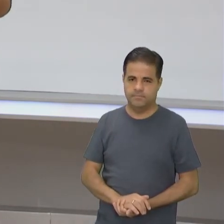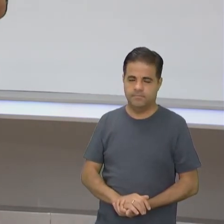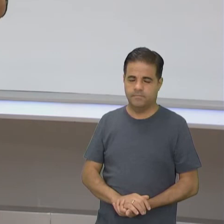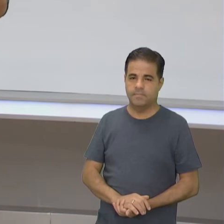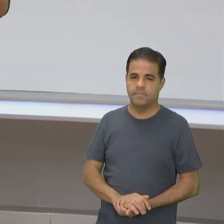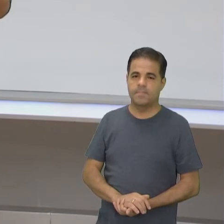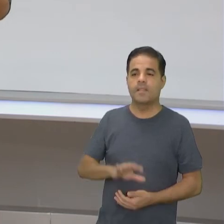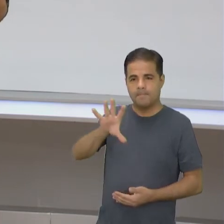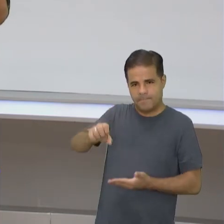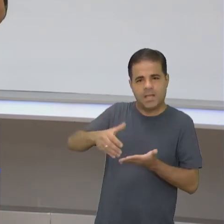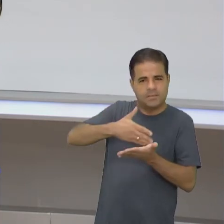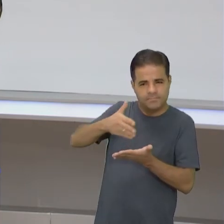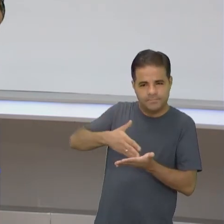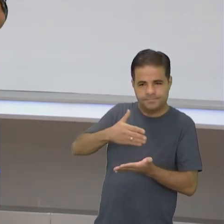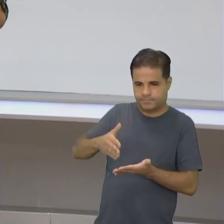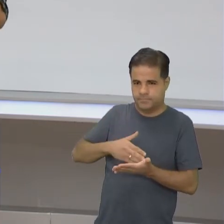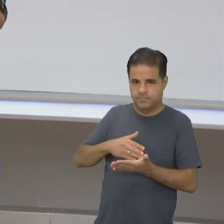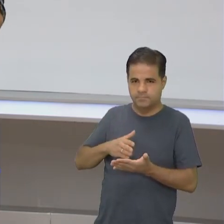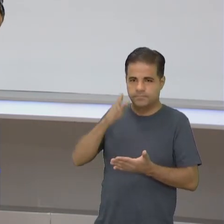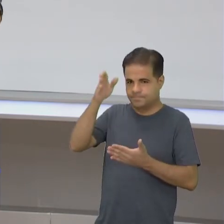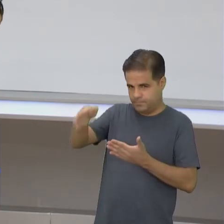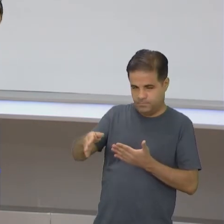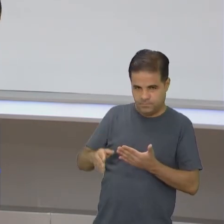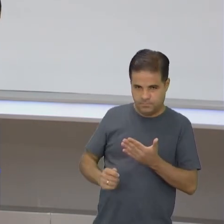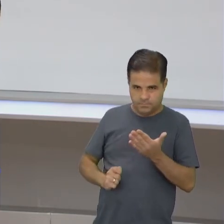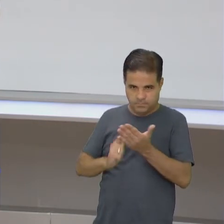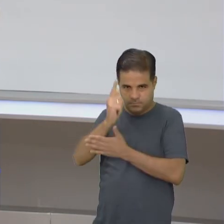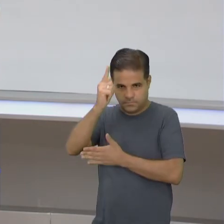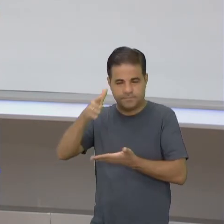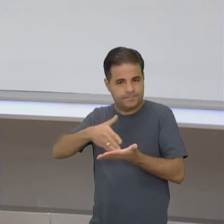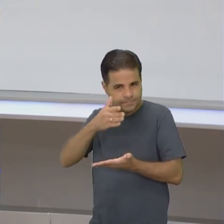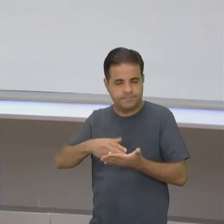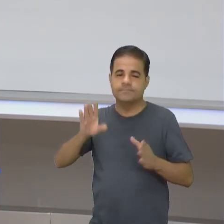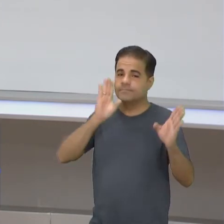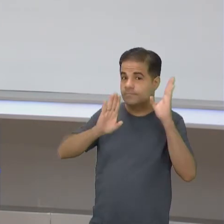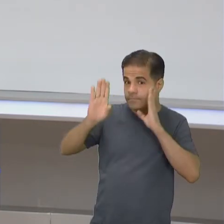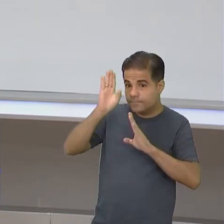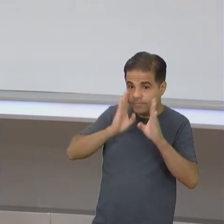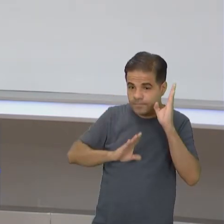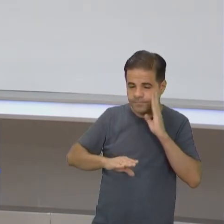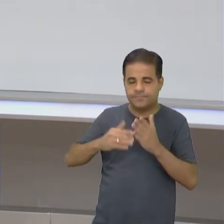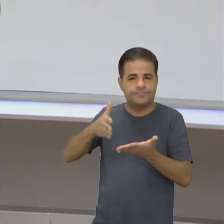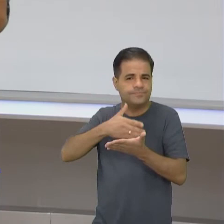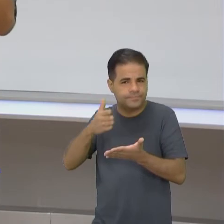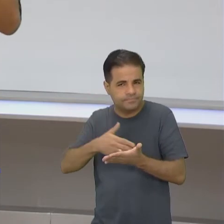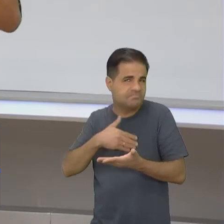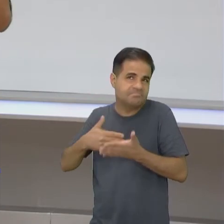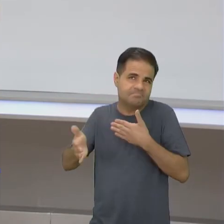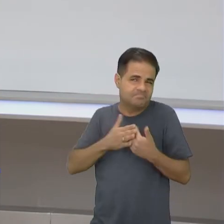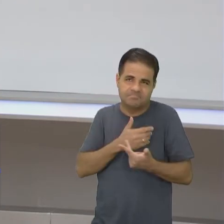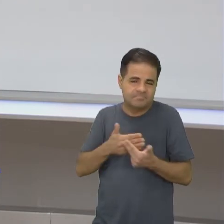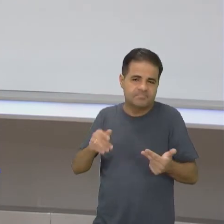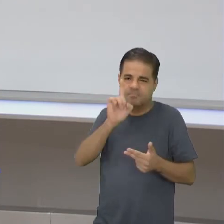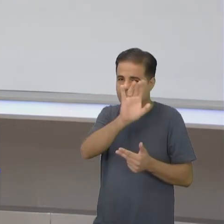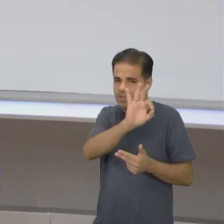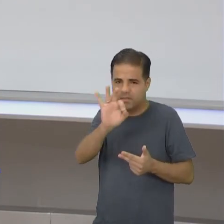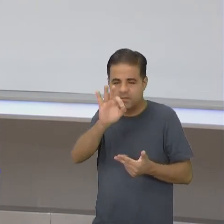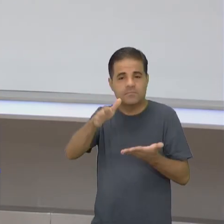Pega aquele caderninho. Vale a pena até comprar um caderninho bacaninha, bonitinho para vocês. Um caderninho de, sei lá, 100